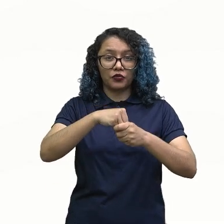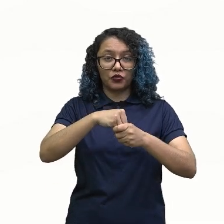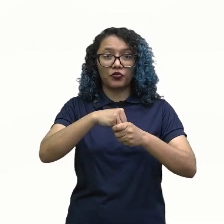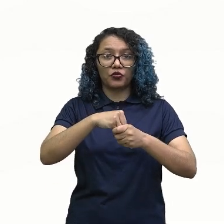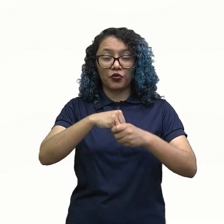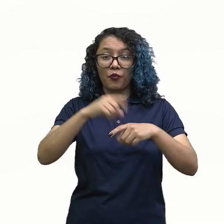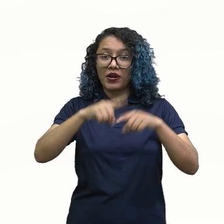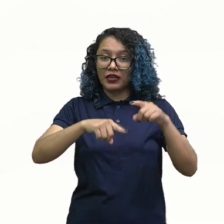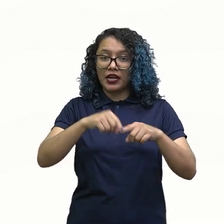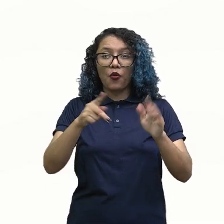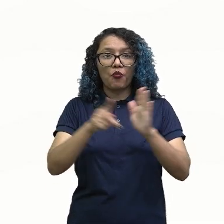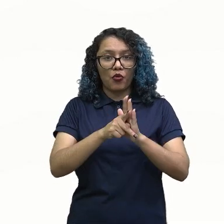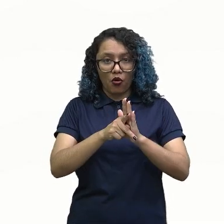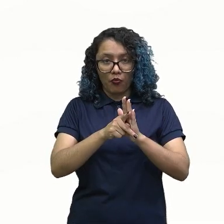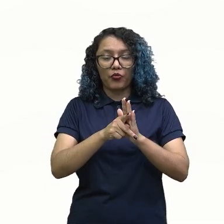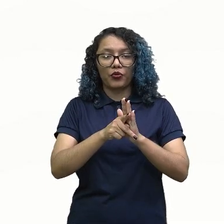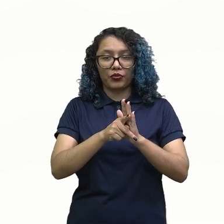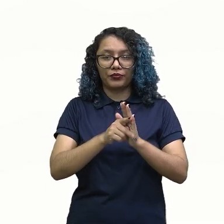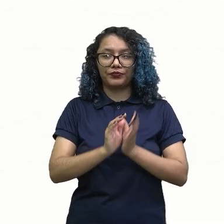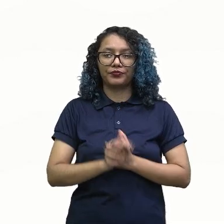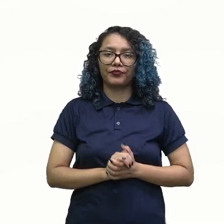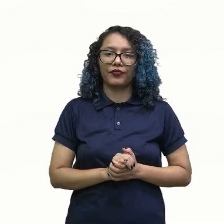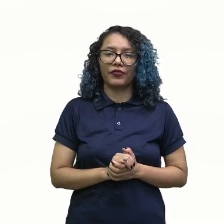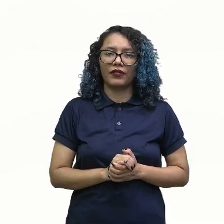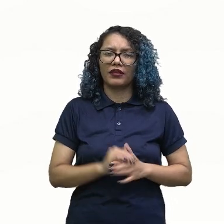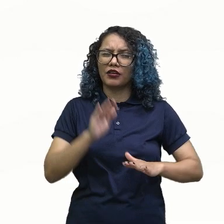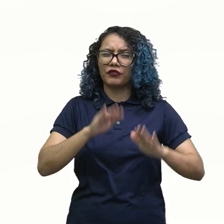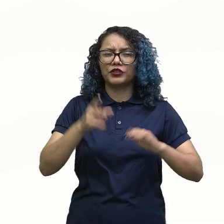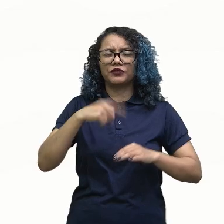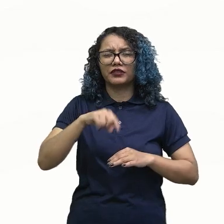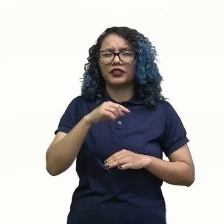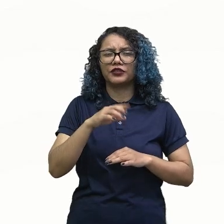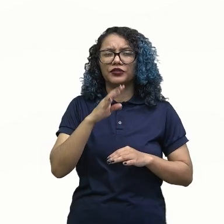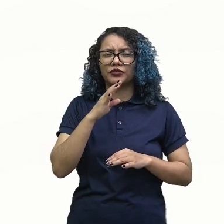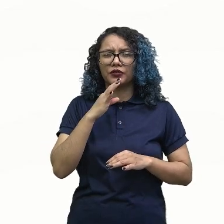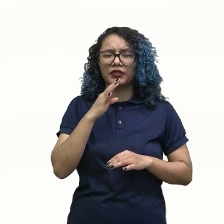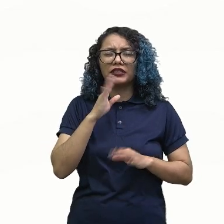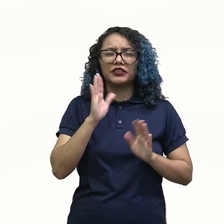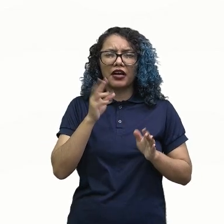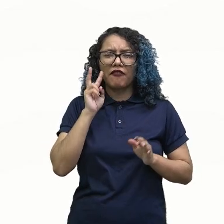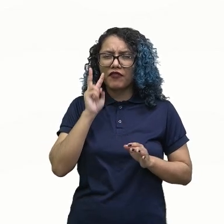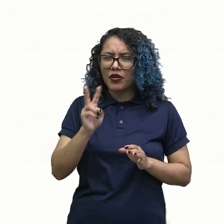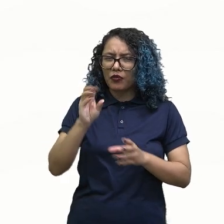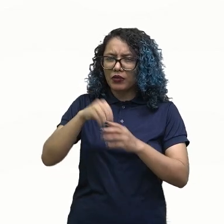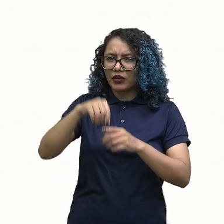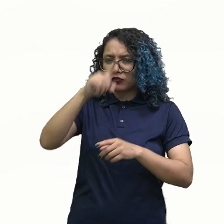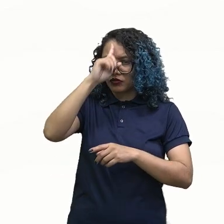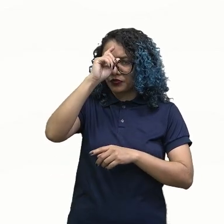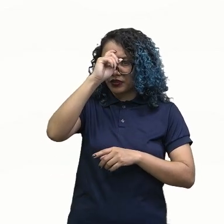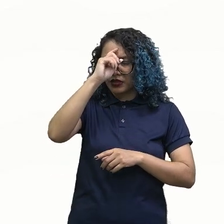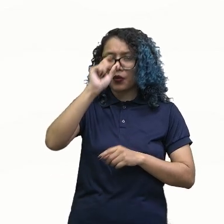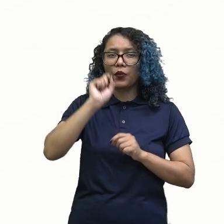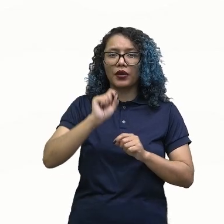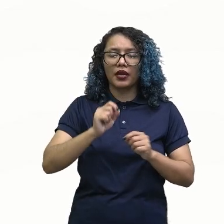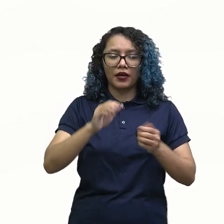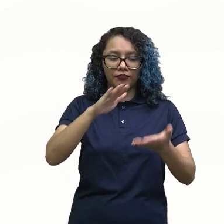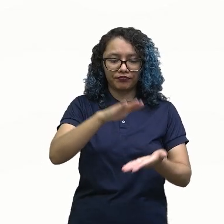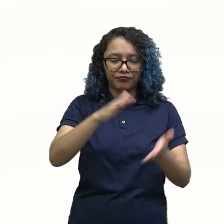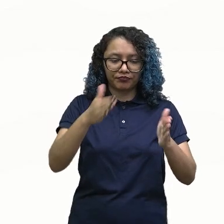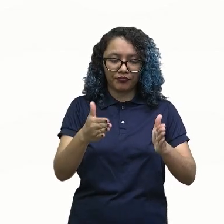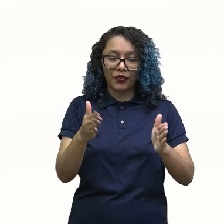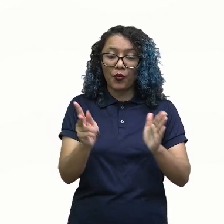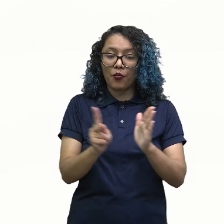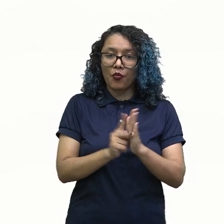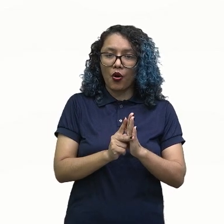embalagens próprias. Sabe, você já deve ter visto isso no hospital, mas geralmente tem lá uma caixinha